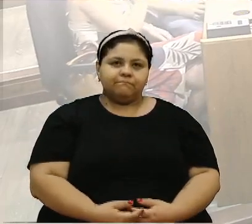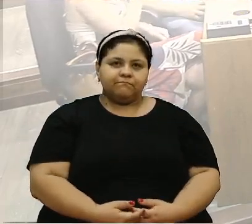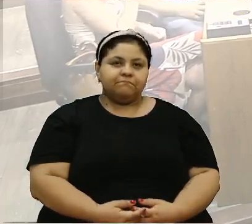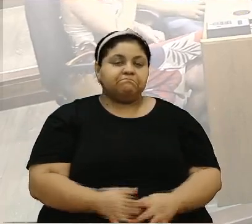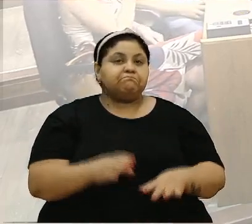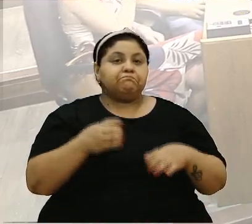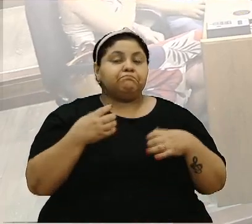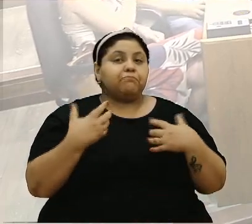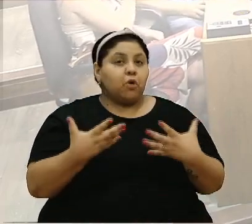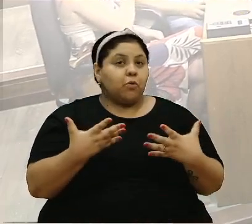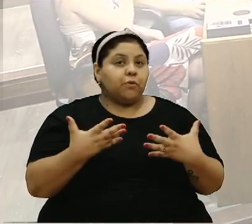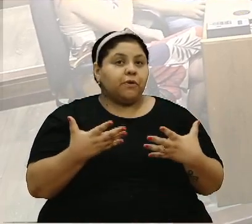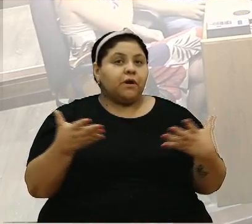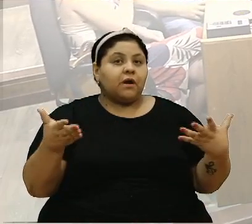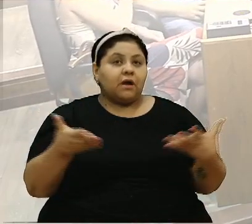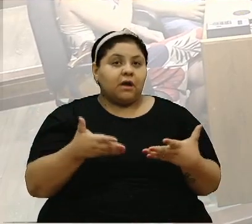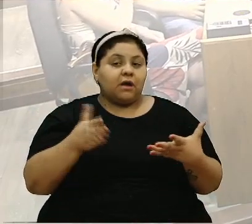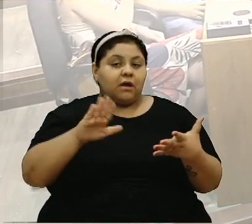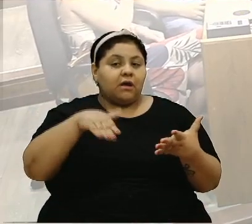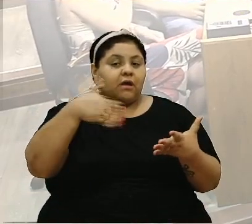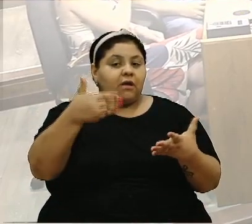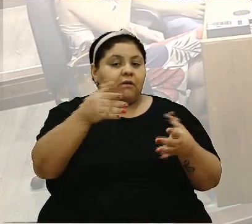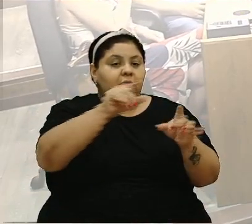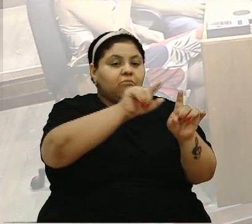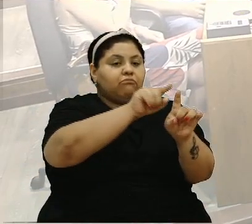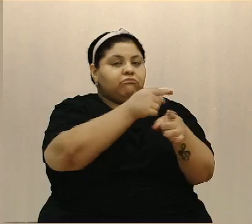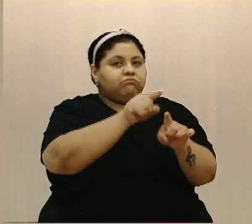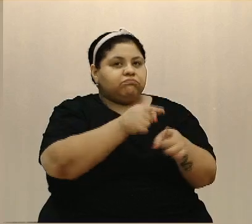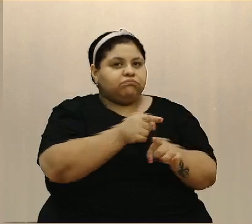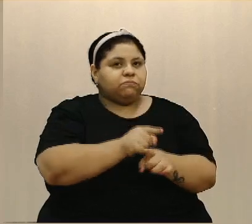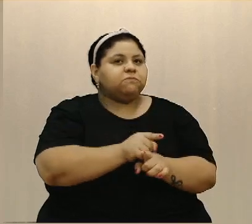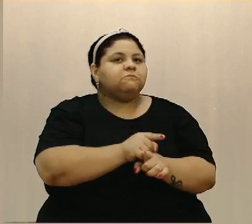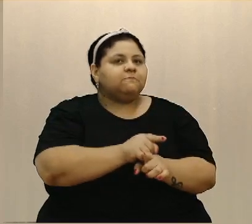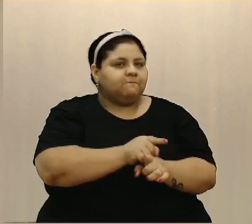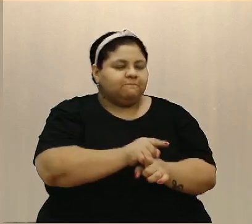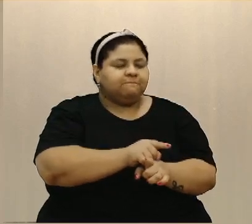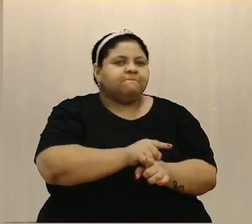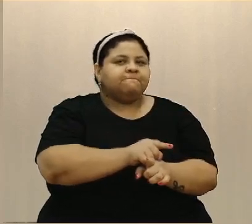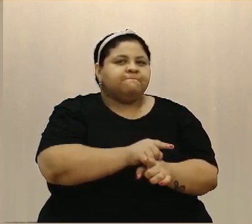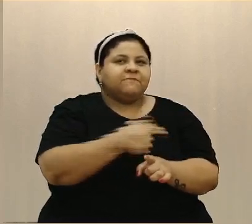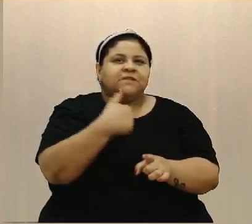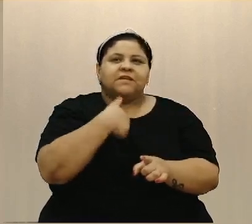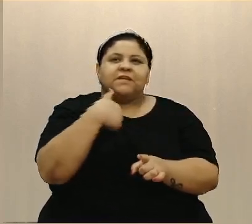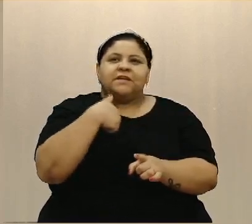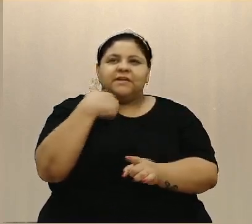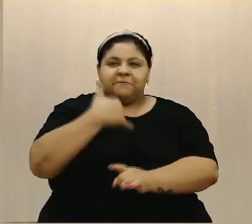Bom, essa agora, a próxima, é uma música que eu tenho muito